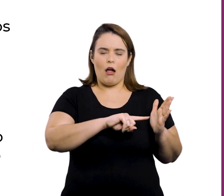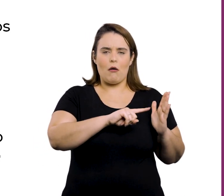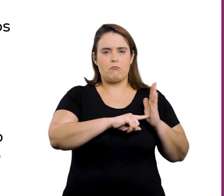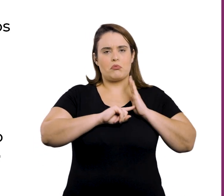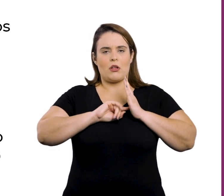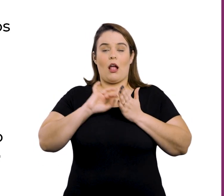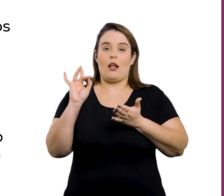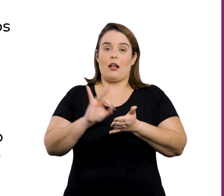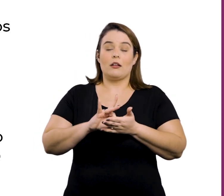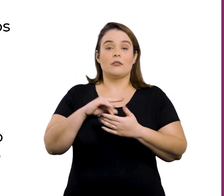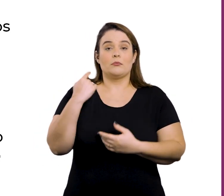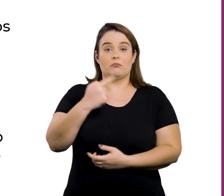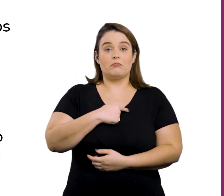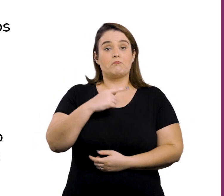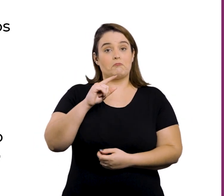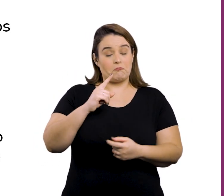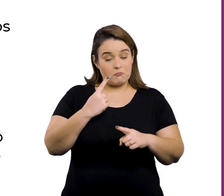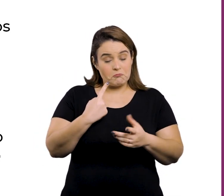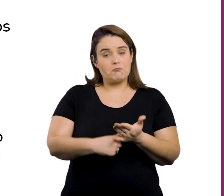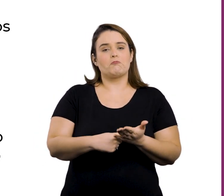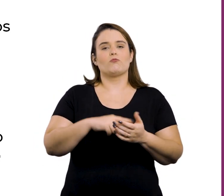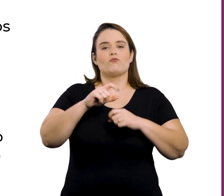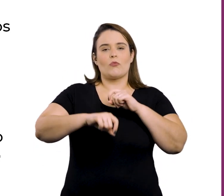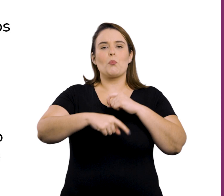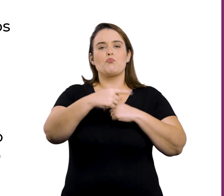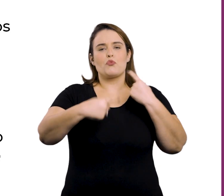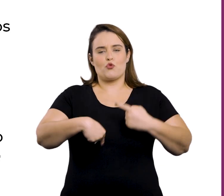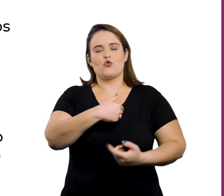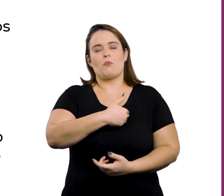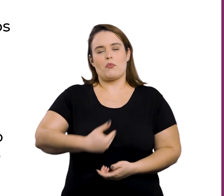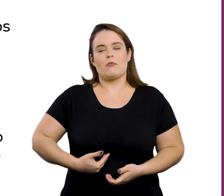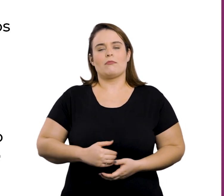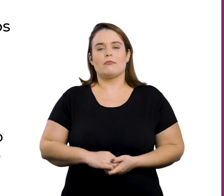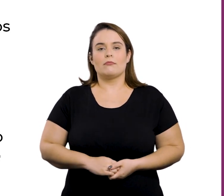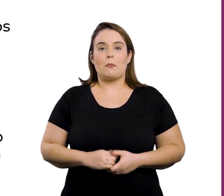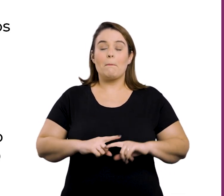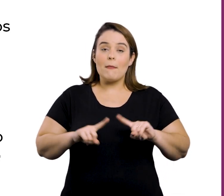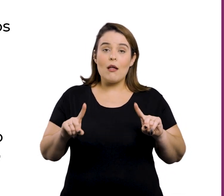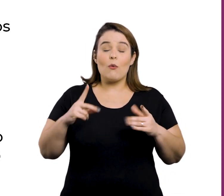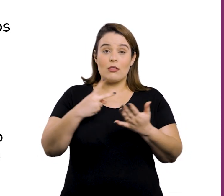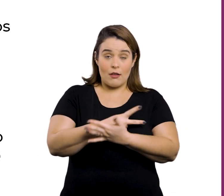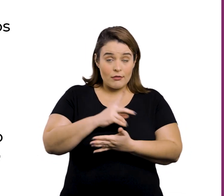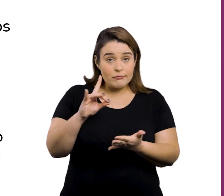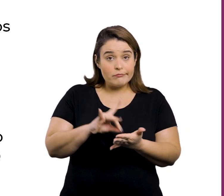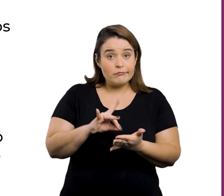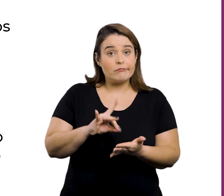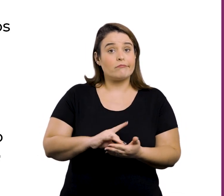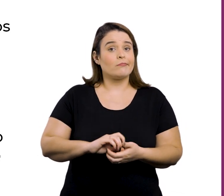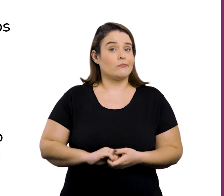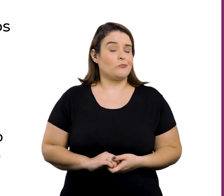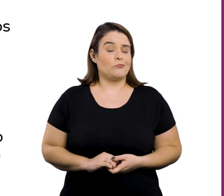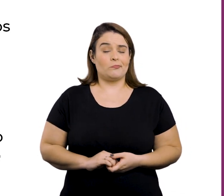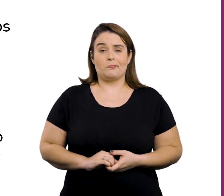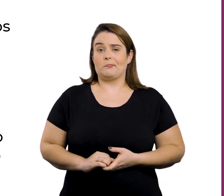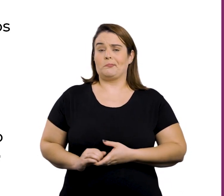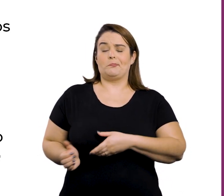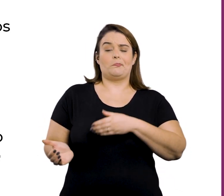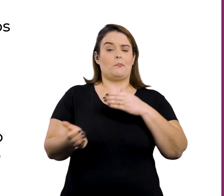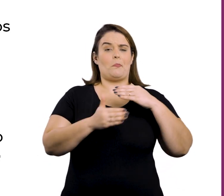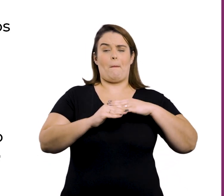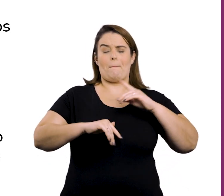tornam realidade quando são efetivados como política pública. Mas muito do que acontece na realidade é um